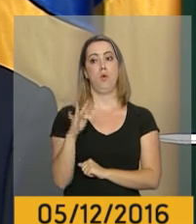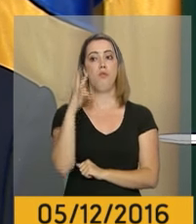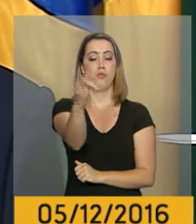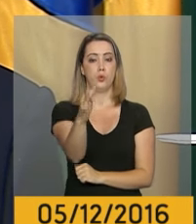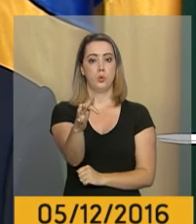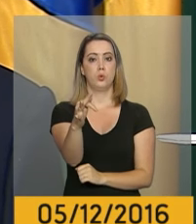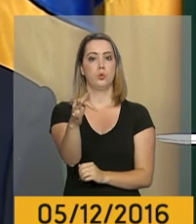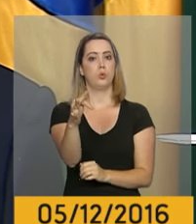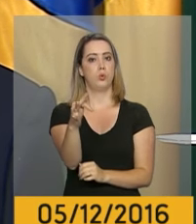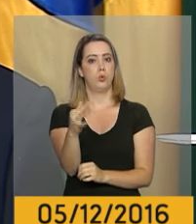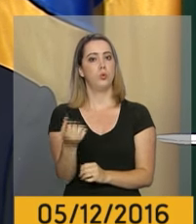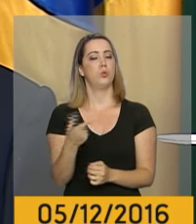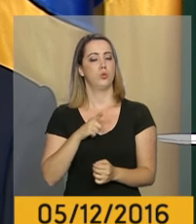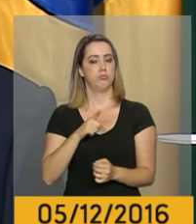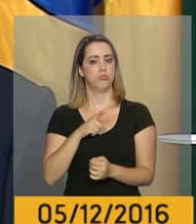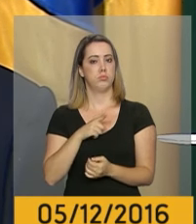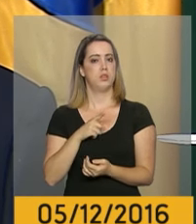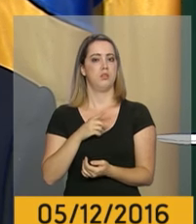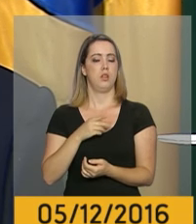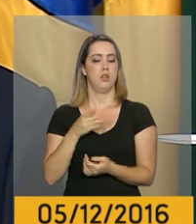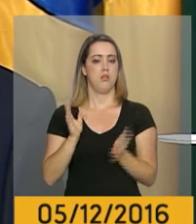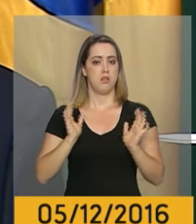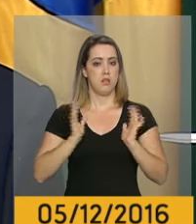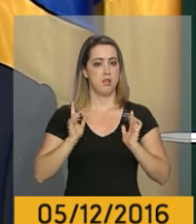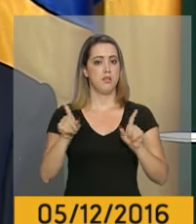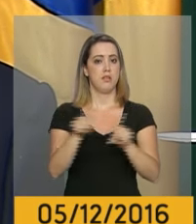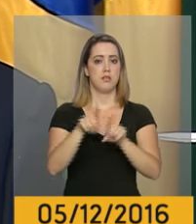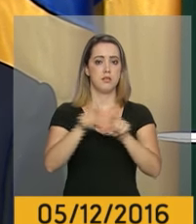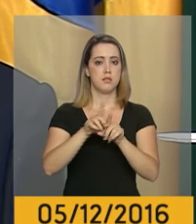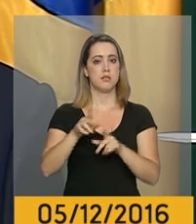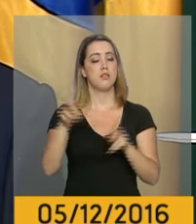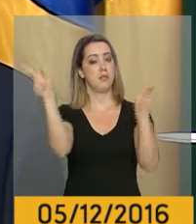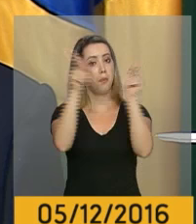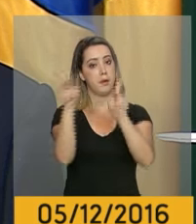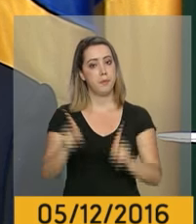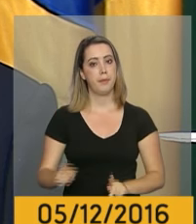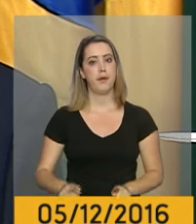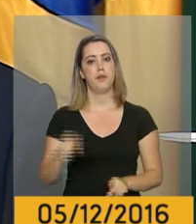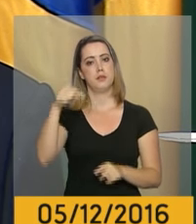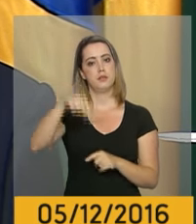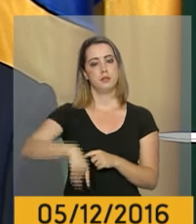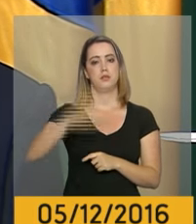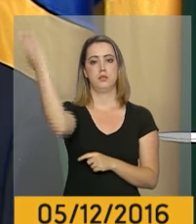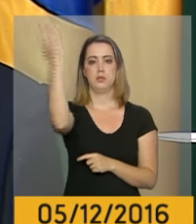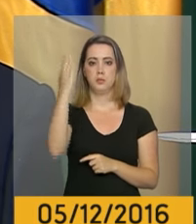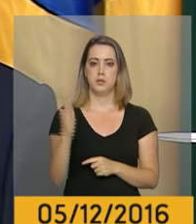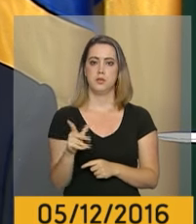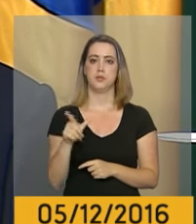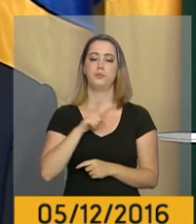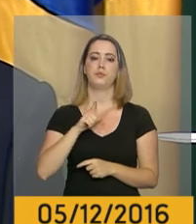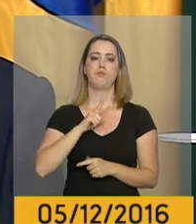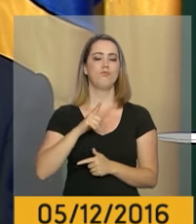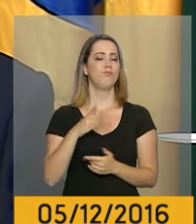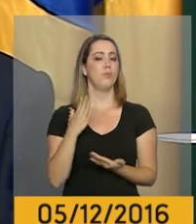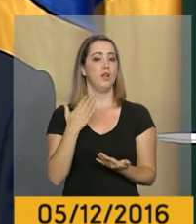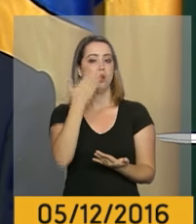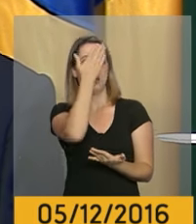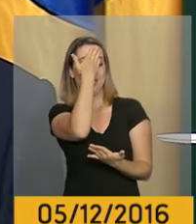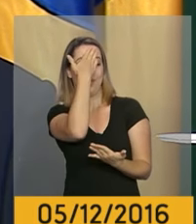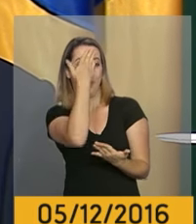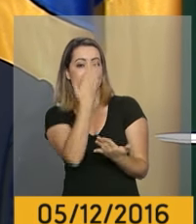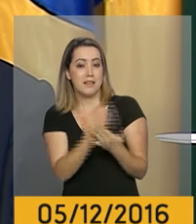pacífico eh para o Brasil. Eu tenho, em toda a franqueza, absoluta convicção e